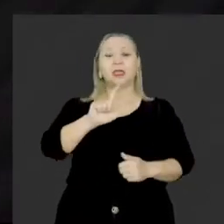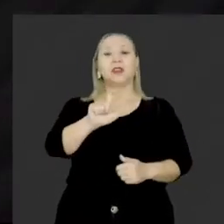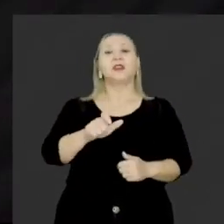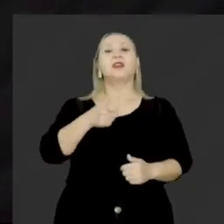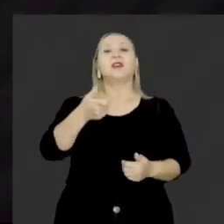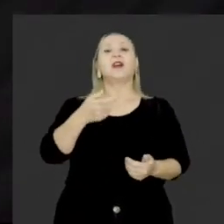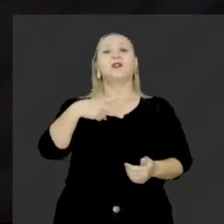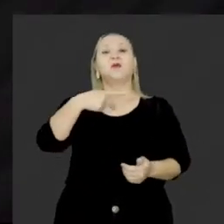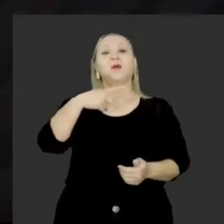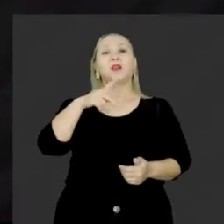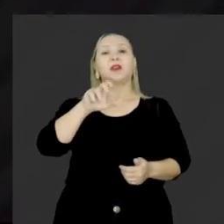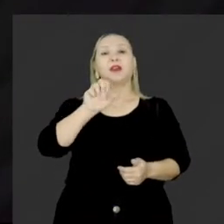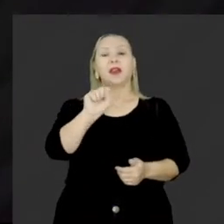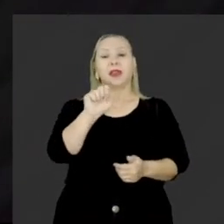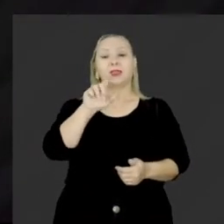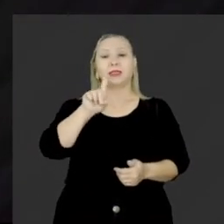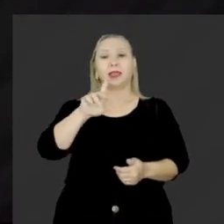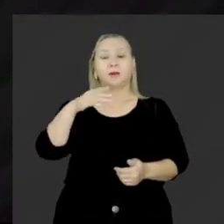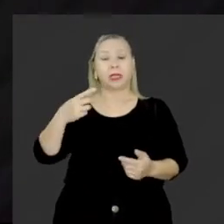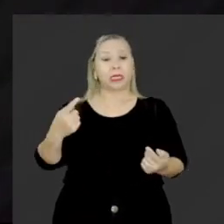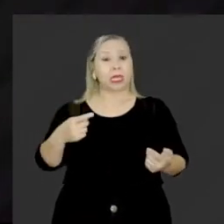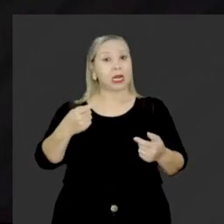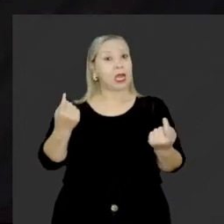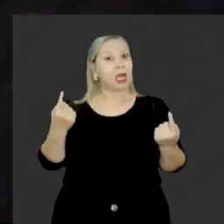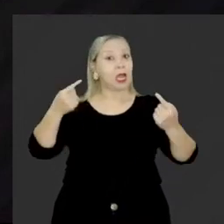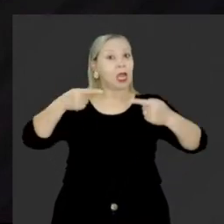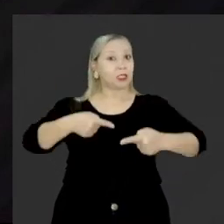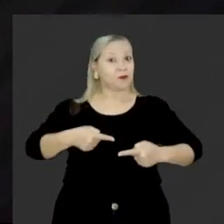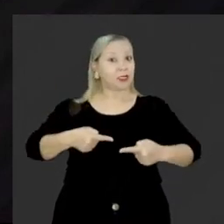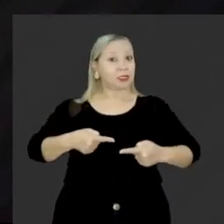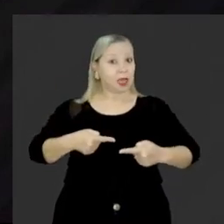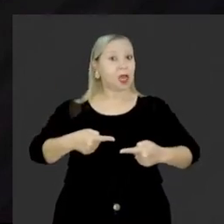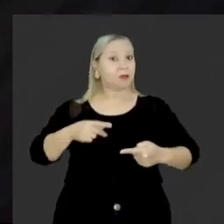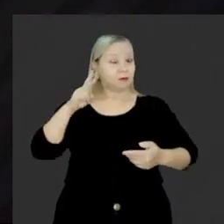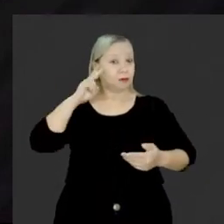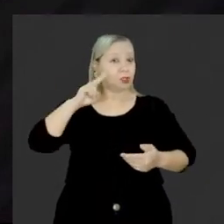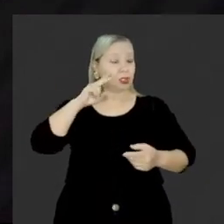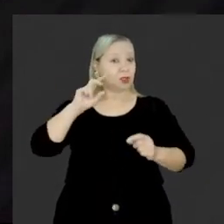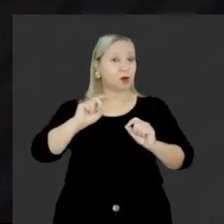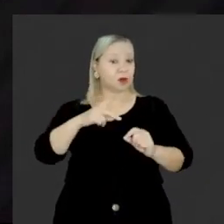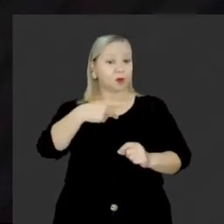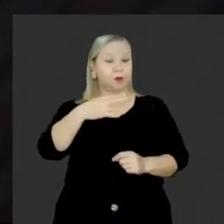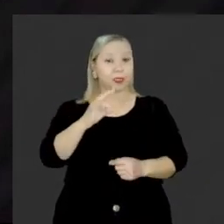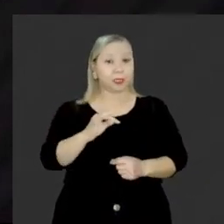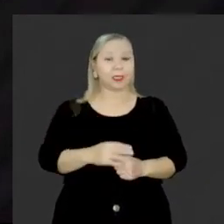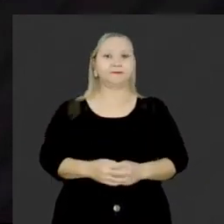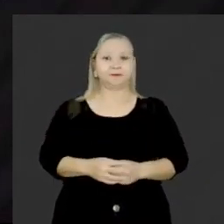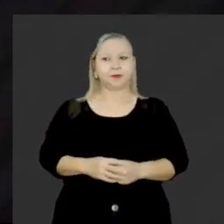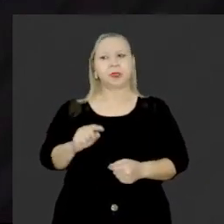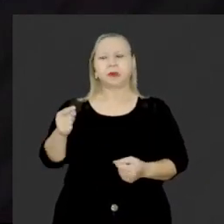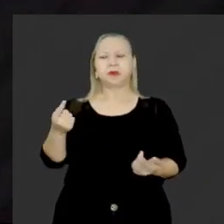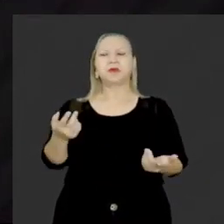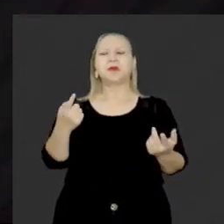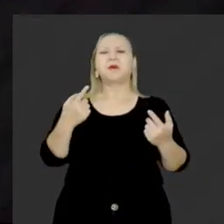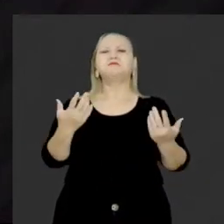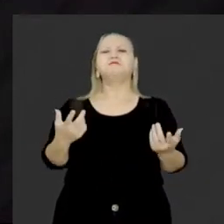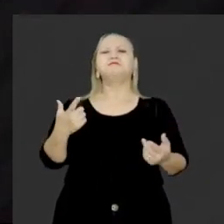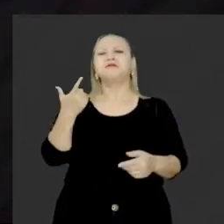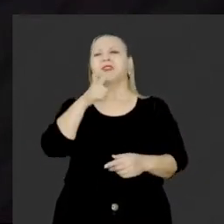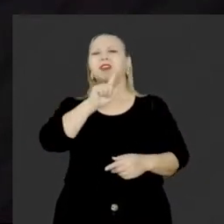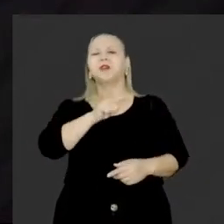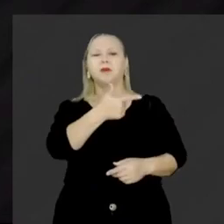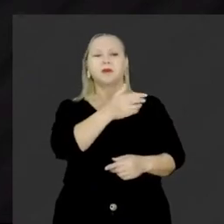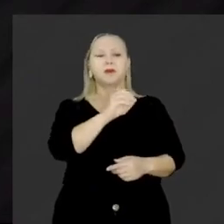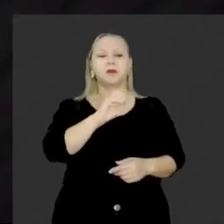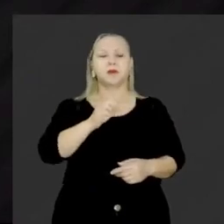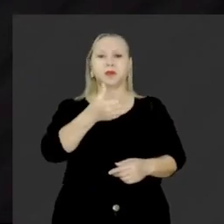se você não votou em mim na eleição que eu concorri e quiser votar agora, você acha que eu vou recusar porque você não votou em mim?